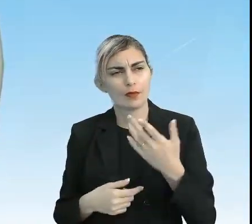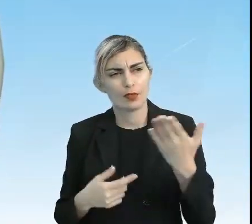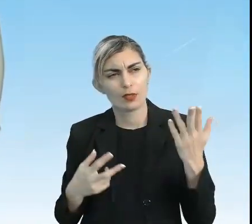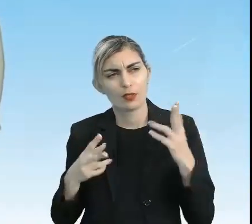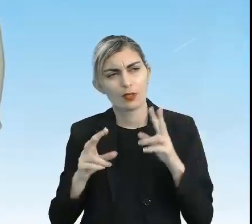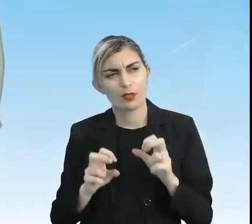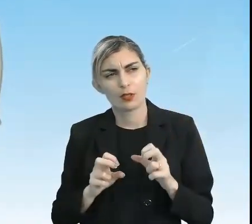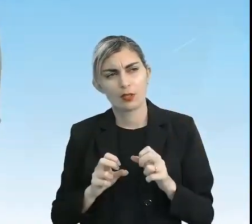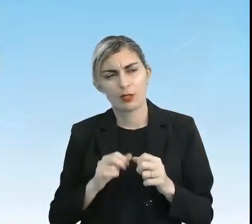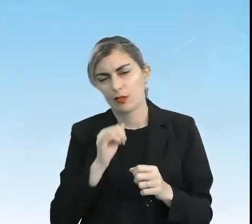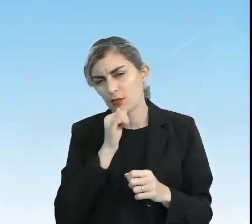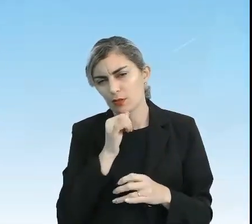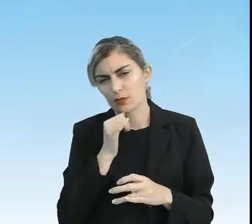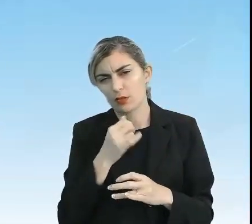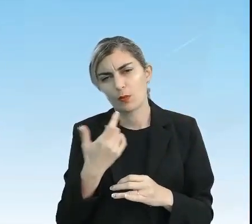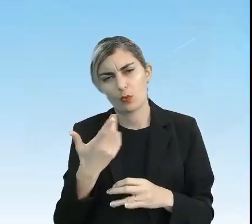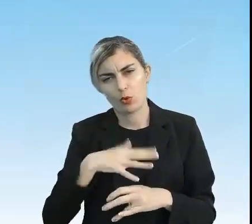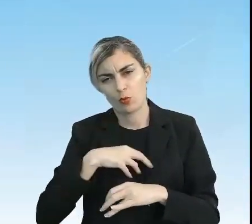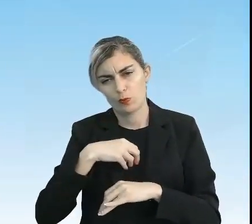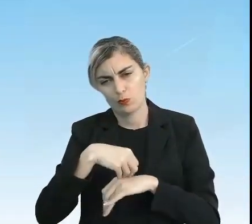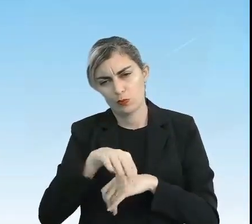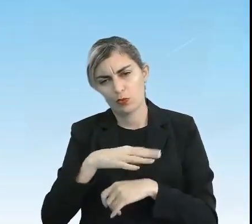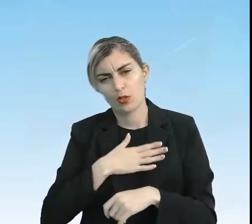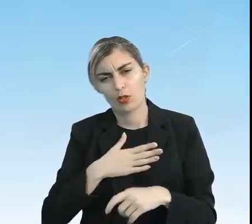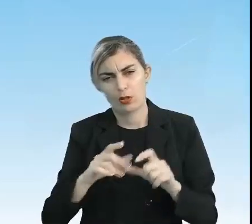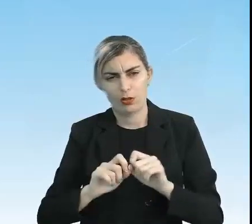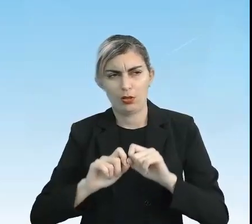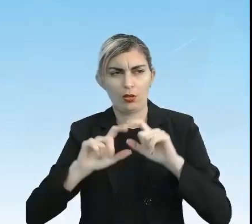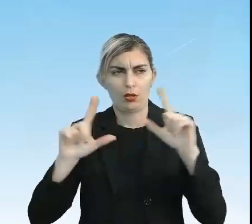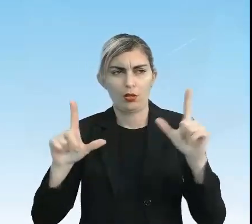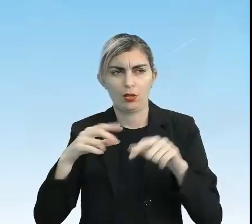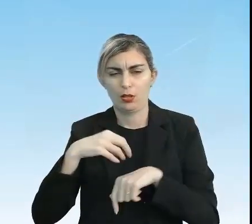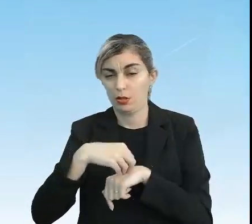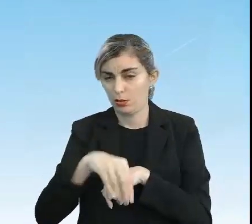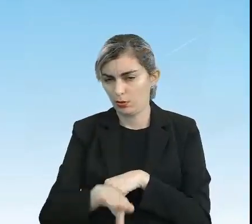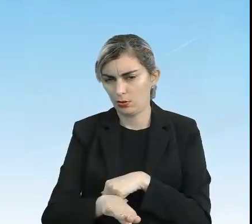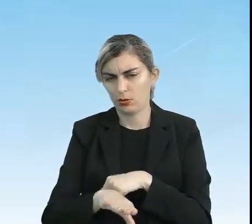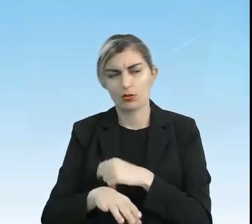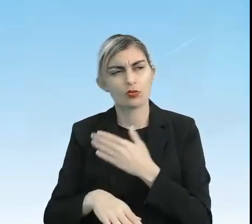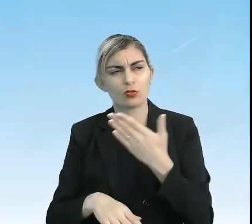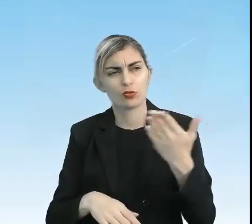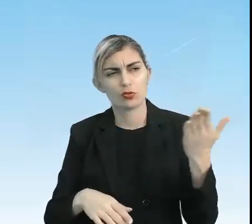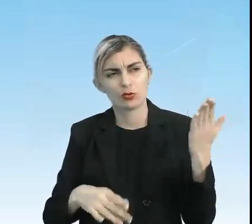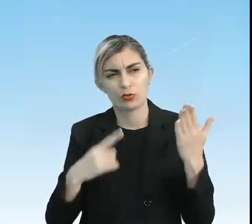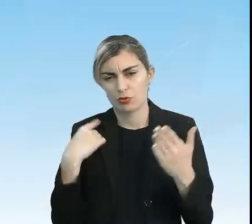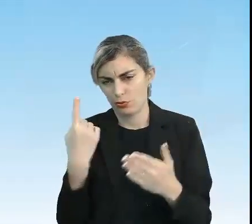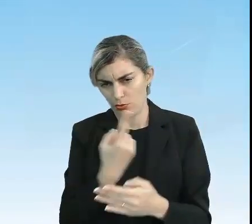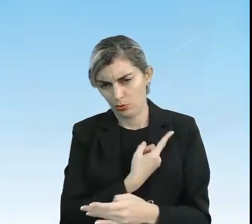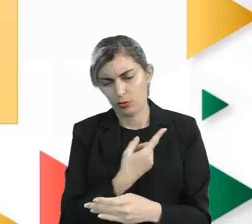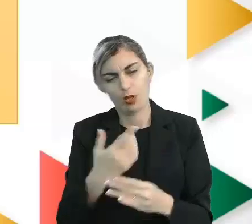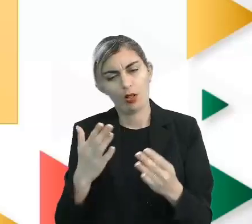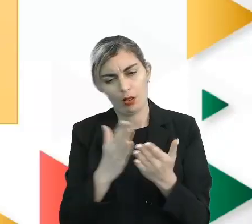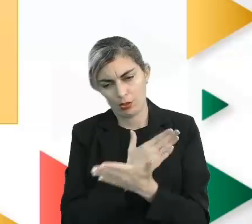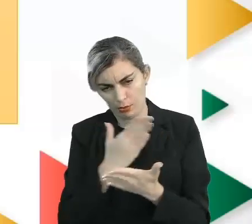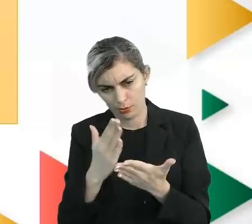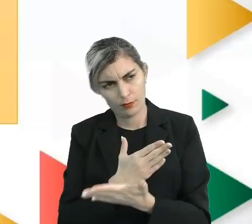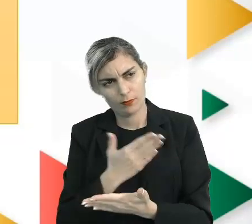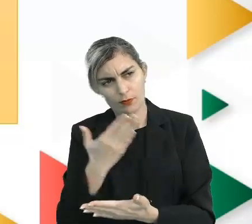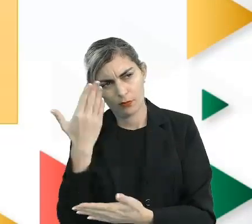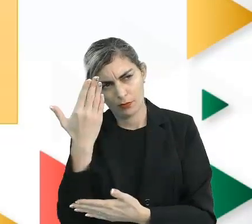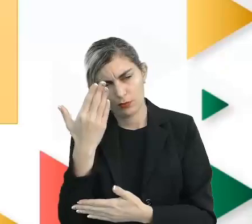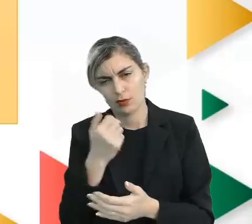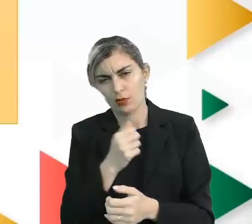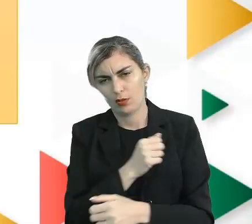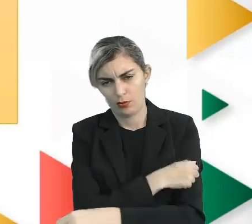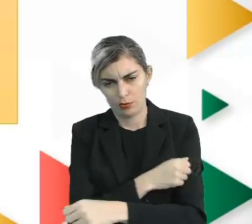no caso, o ponto que eu gostaria de deixar. Na tela, eu deixo a seguinte questão. Aqui nós temos livros que os estudantes